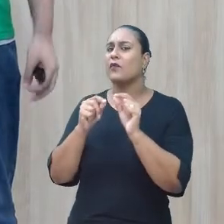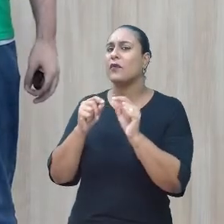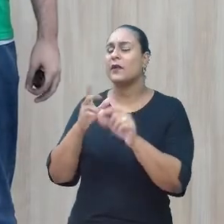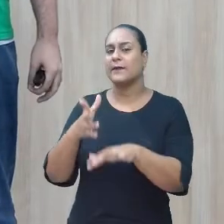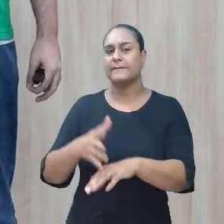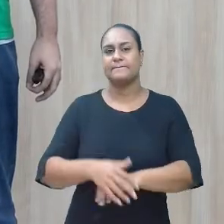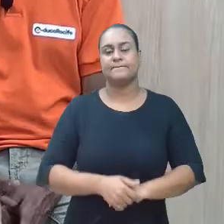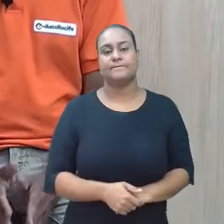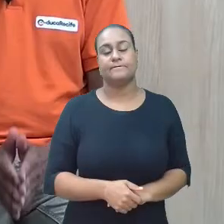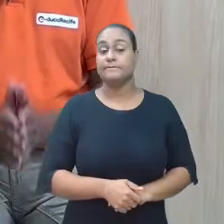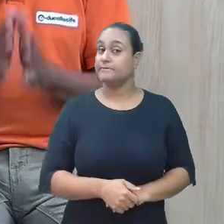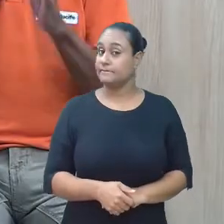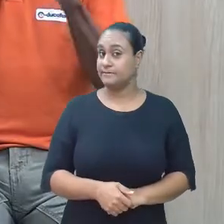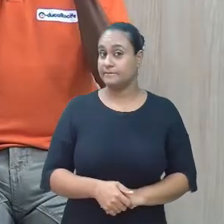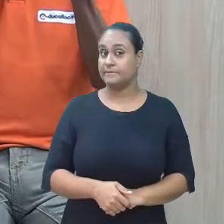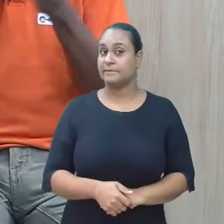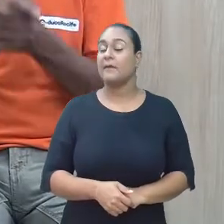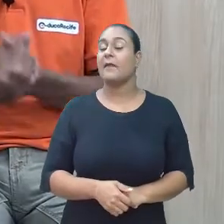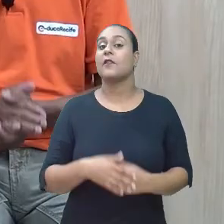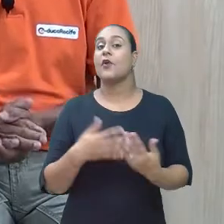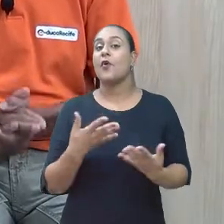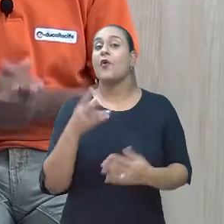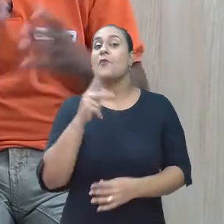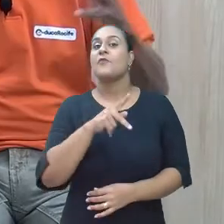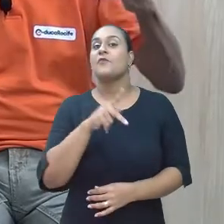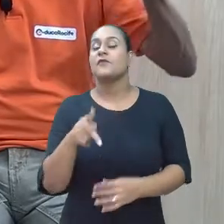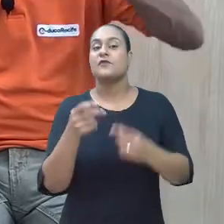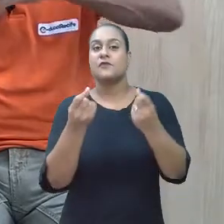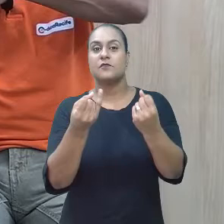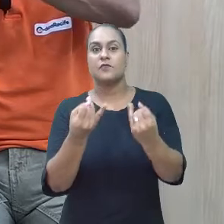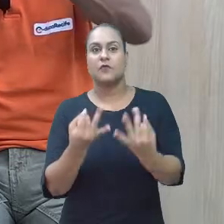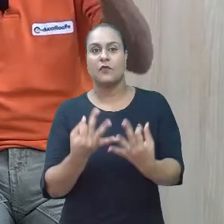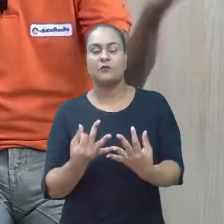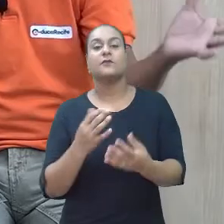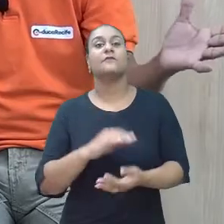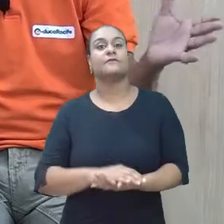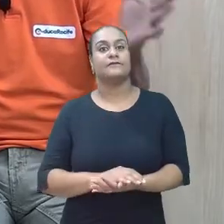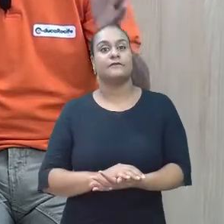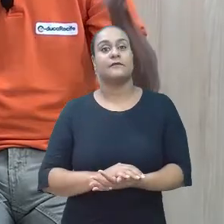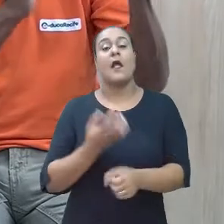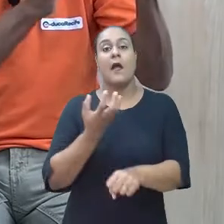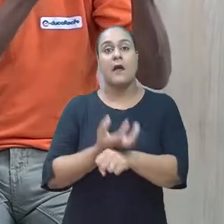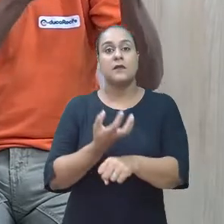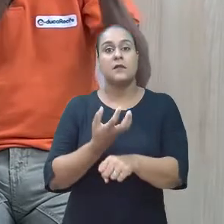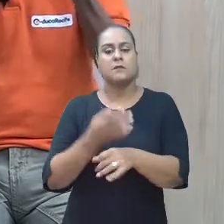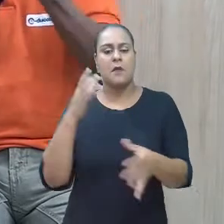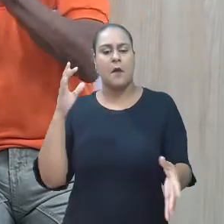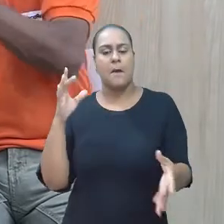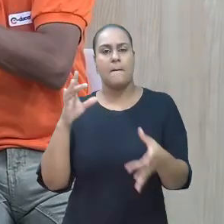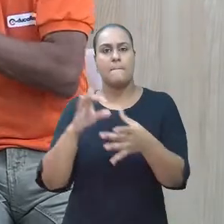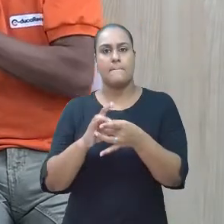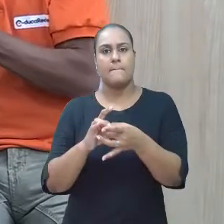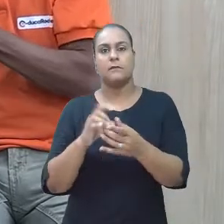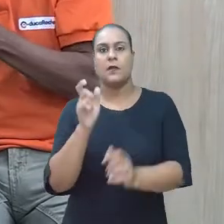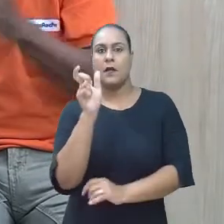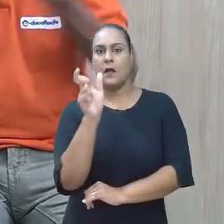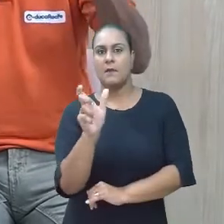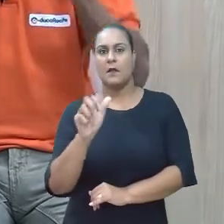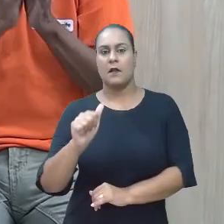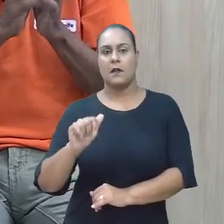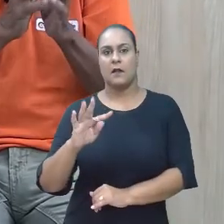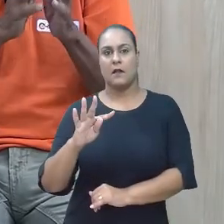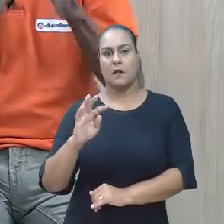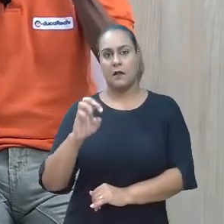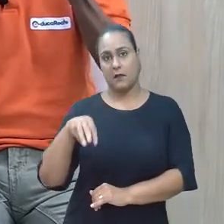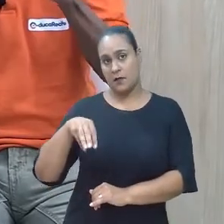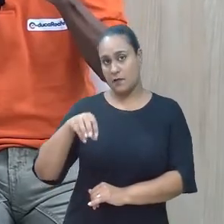Alami? Como o professor falou aqui, gente, as matérias se ligam. Eu vou logo pegar a palavra atmosfera. Vem do